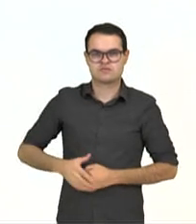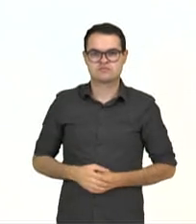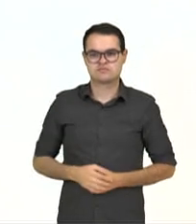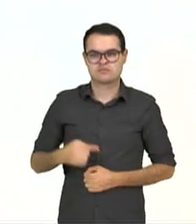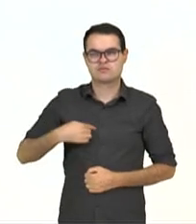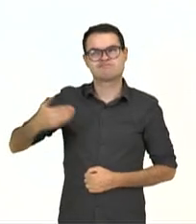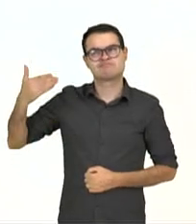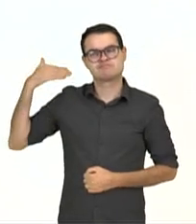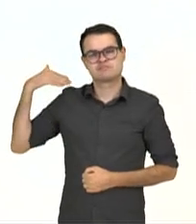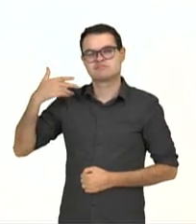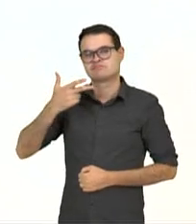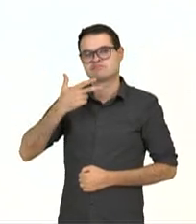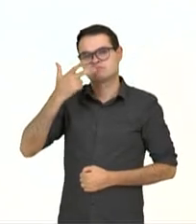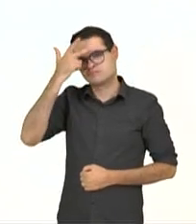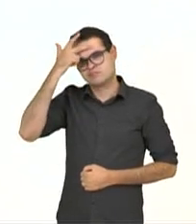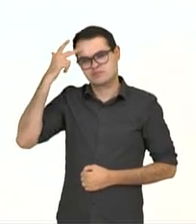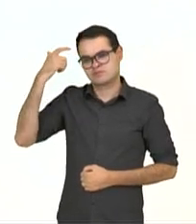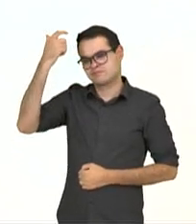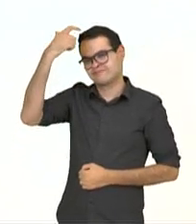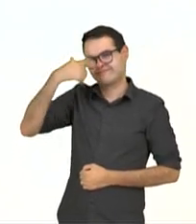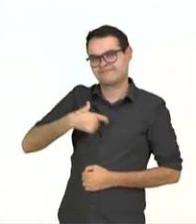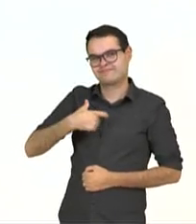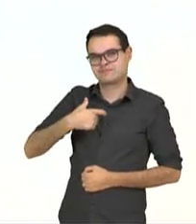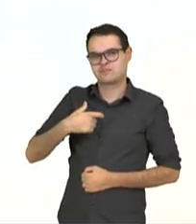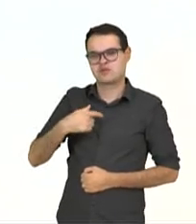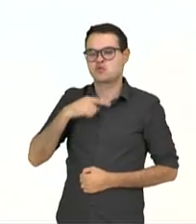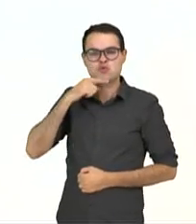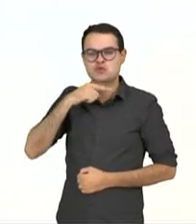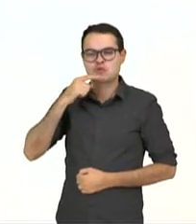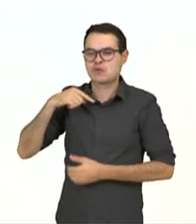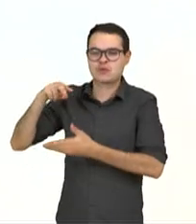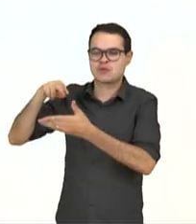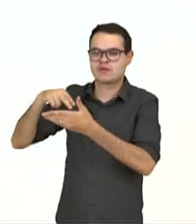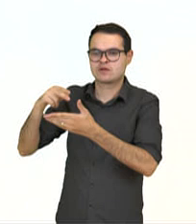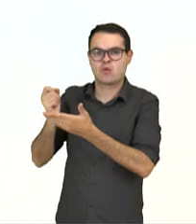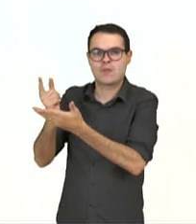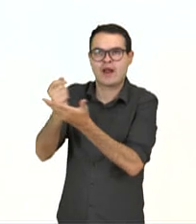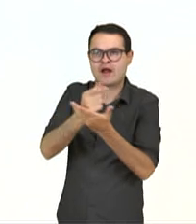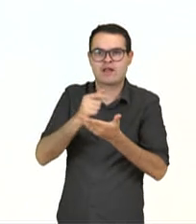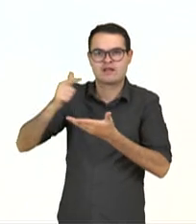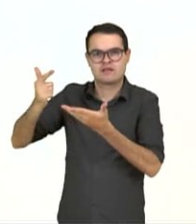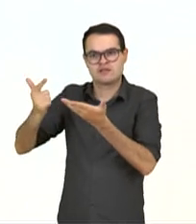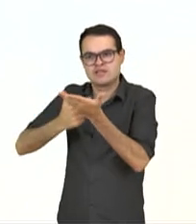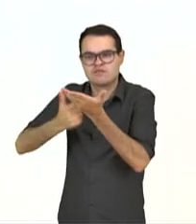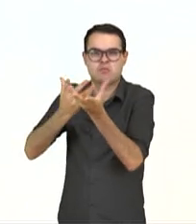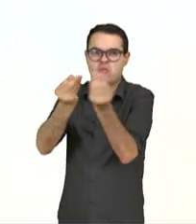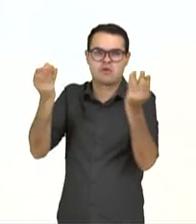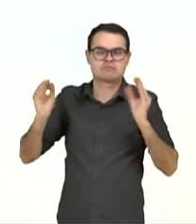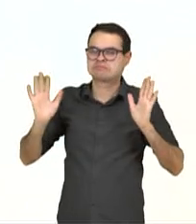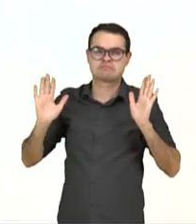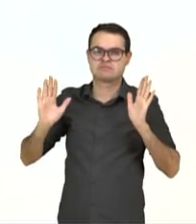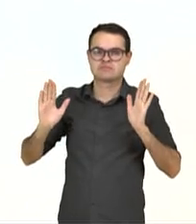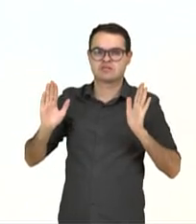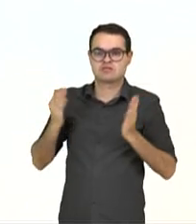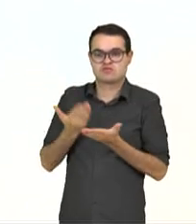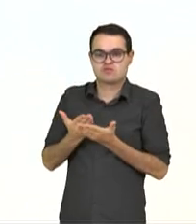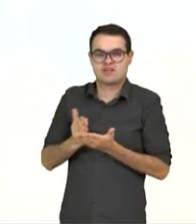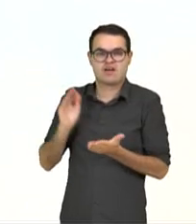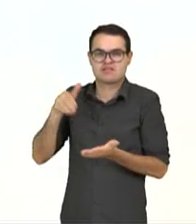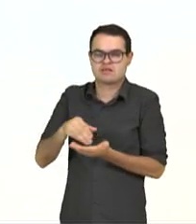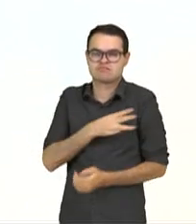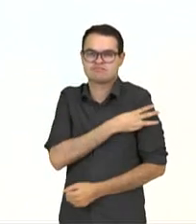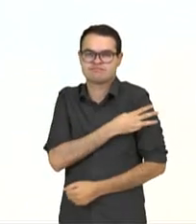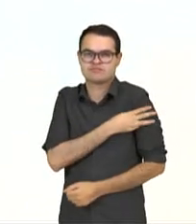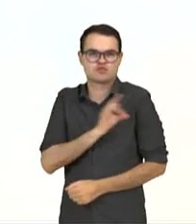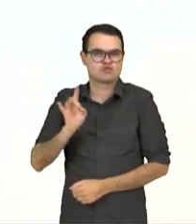um cara sem muito acesso à leitura. Estudei no Capão Redondo até a terceira série do ensino fundamental.